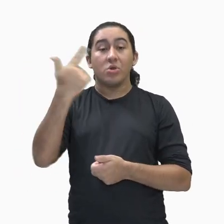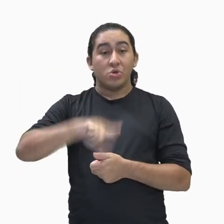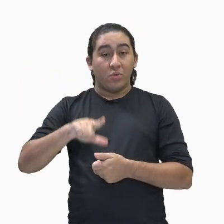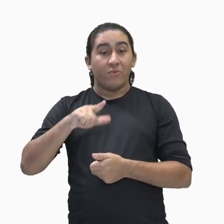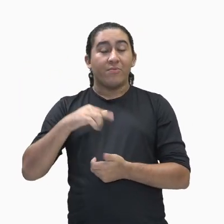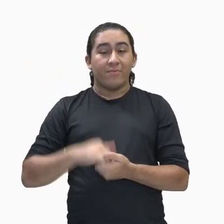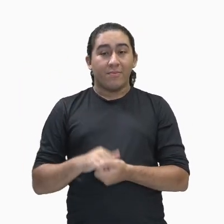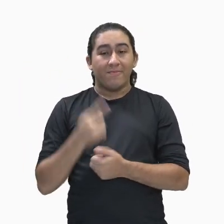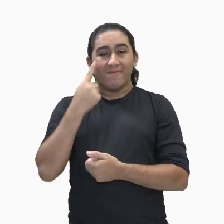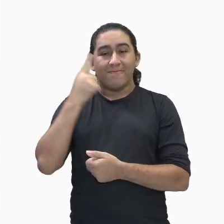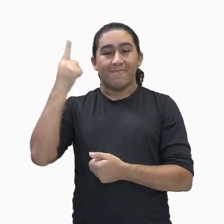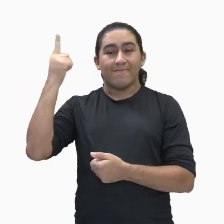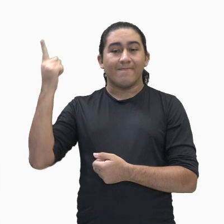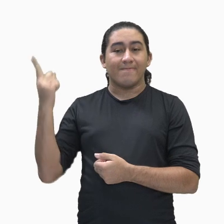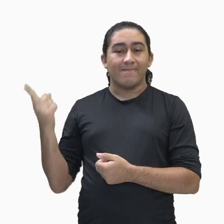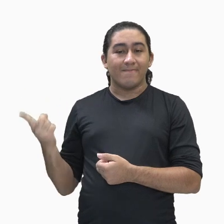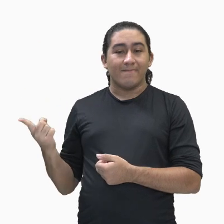grandmother,